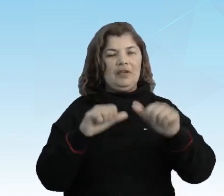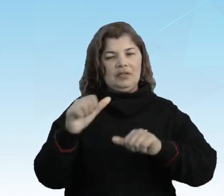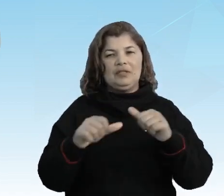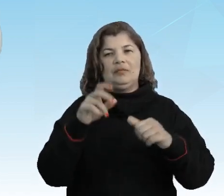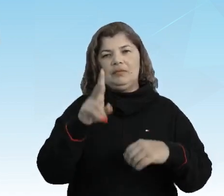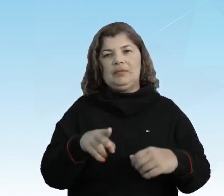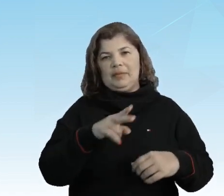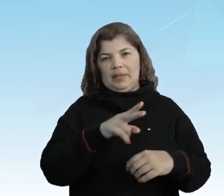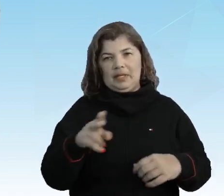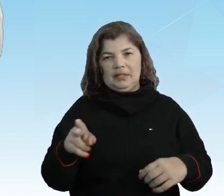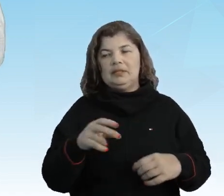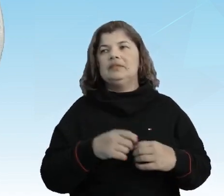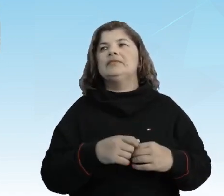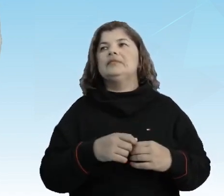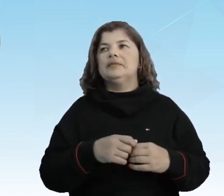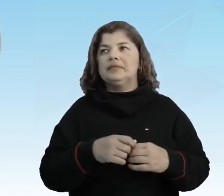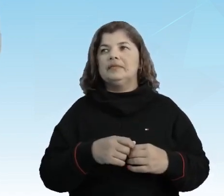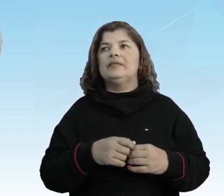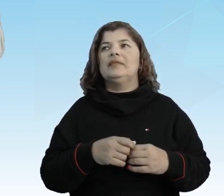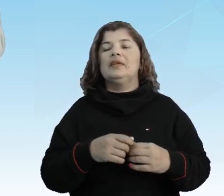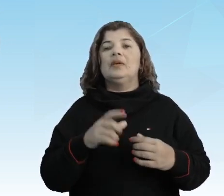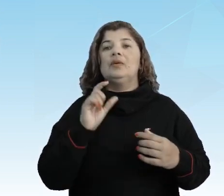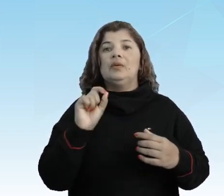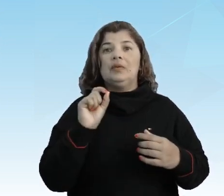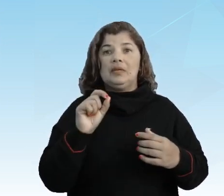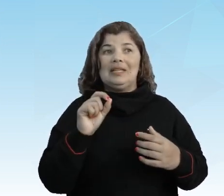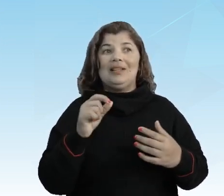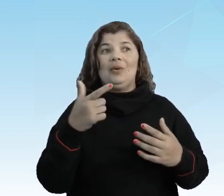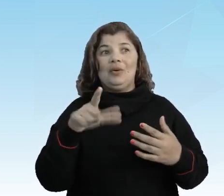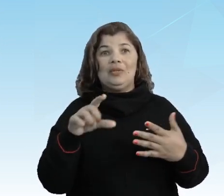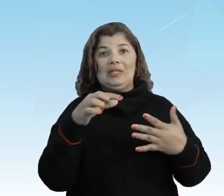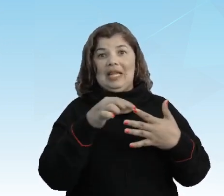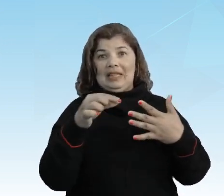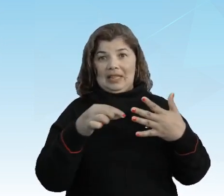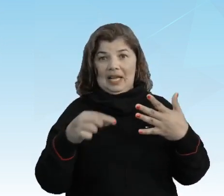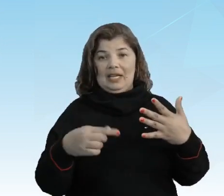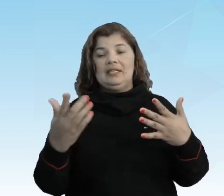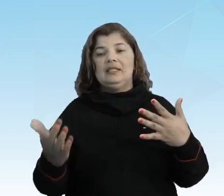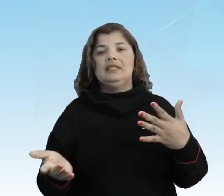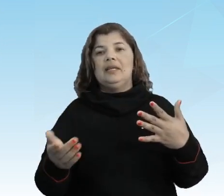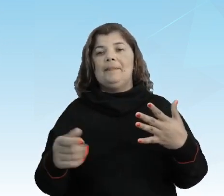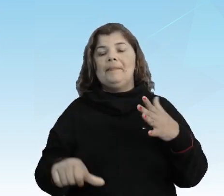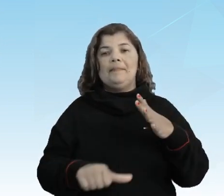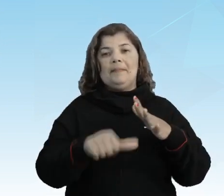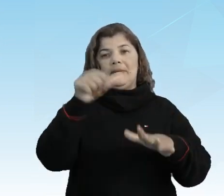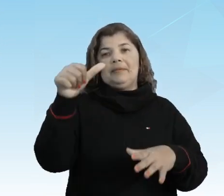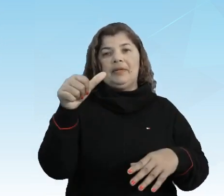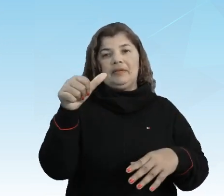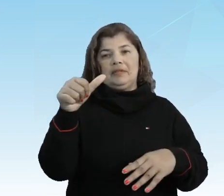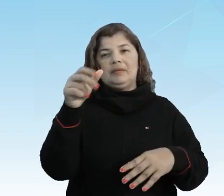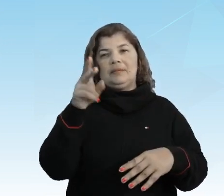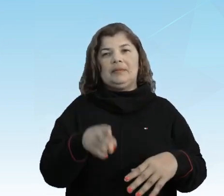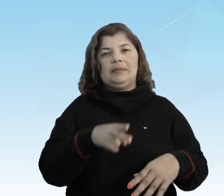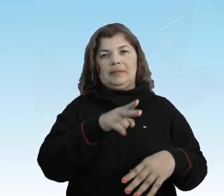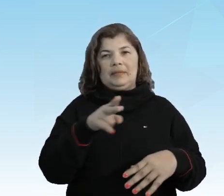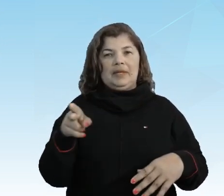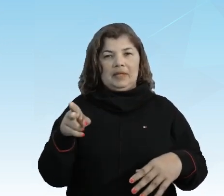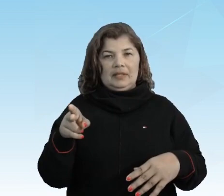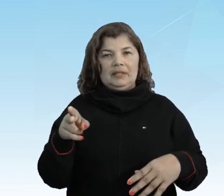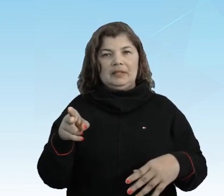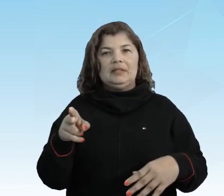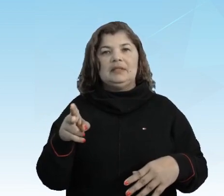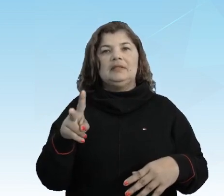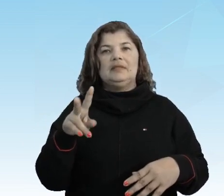dos padres. E ainda tem mais um detalhe, professor Robson. É a primeira vez que padres